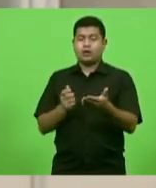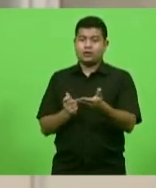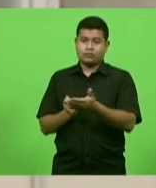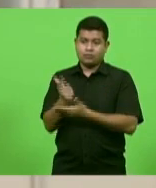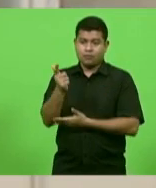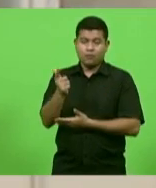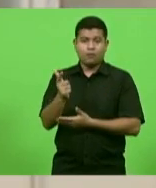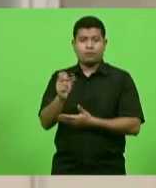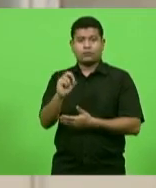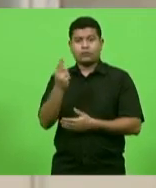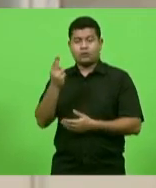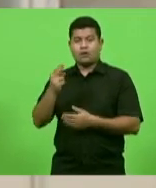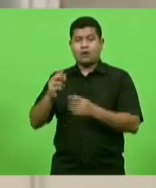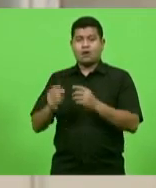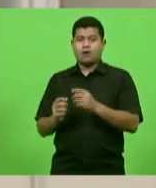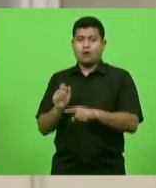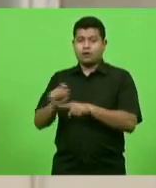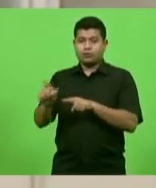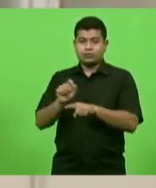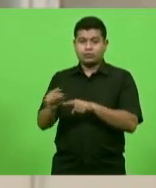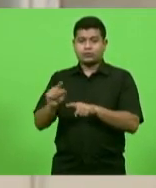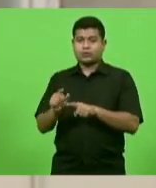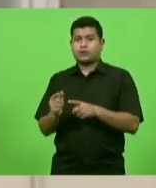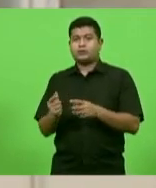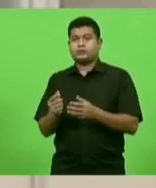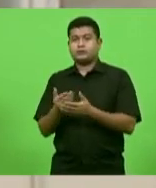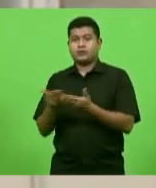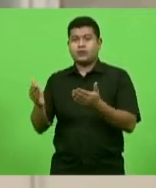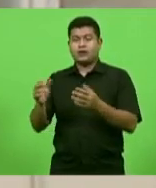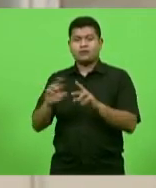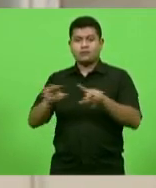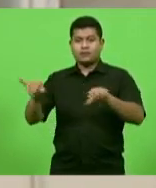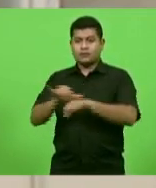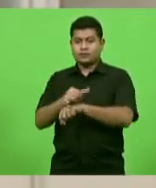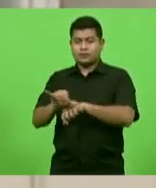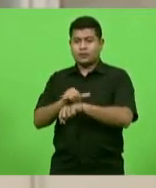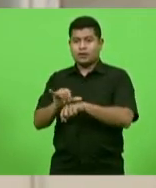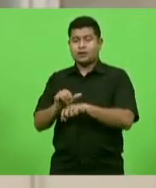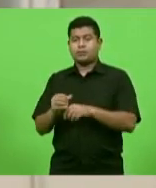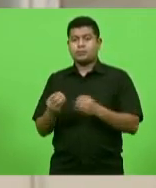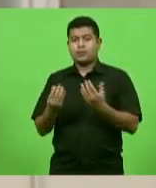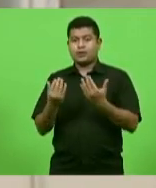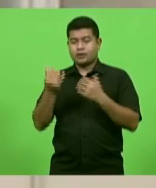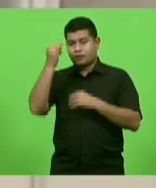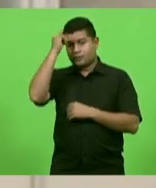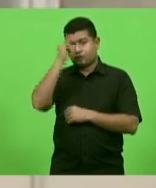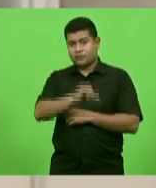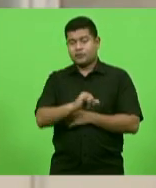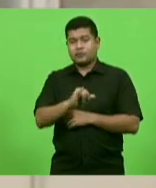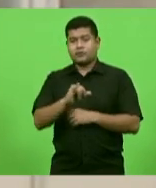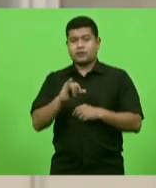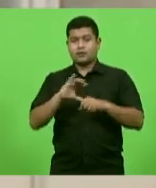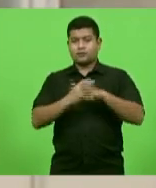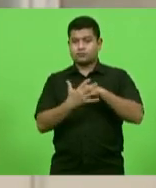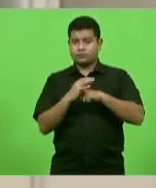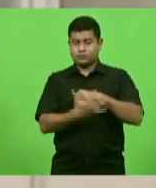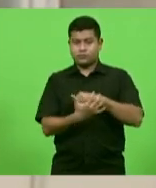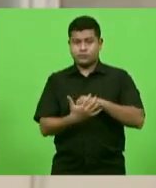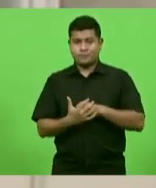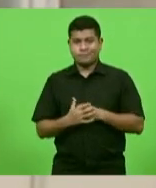Imóveis equipamentos execução necessários à efetivação de medidas de mitigação dos impactos sociais e econômicos da